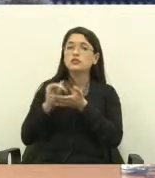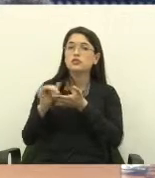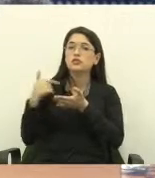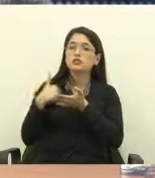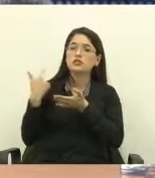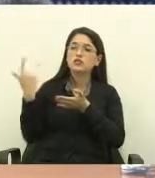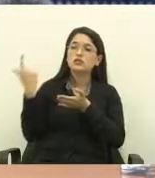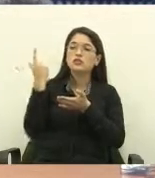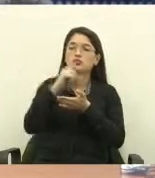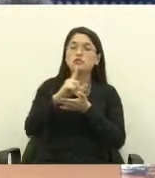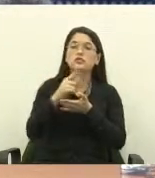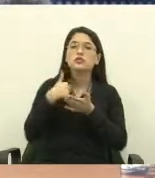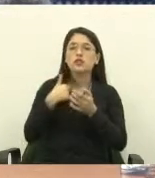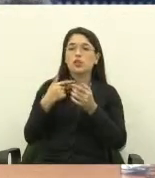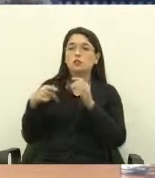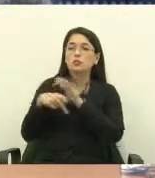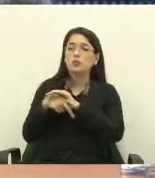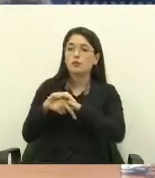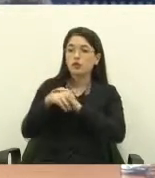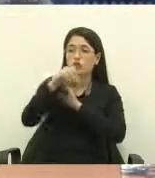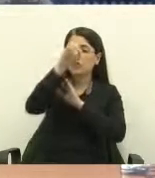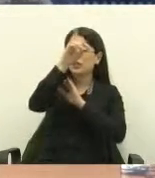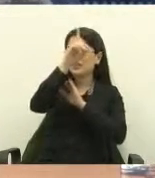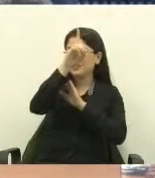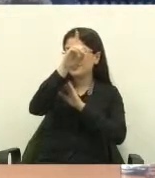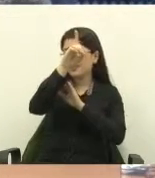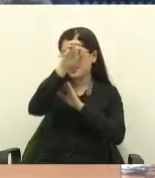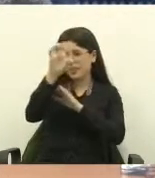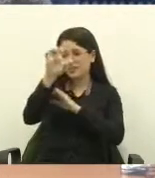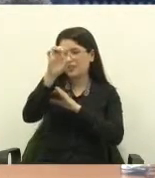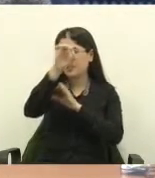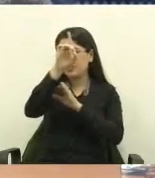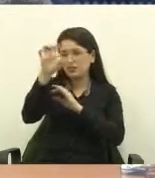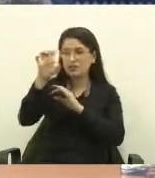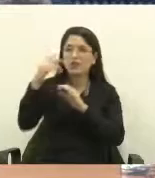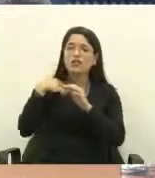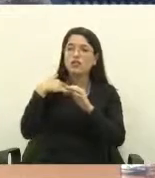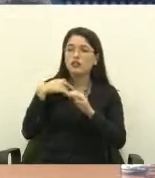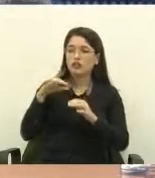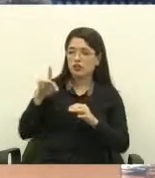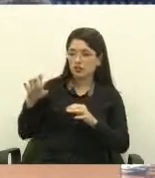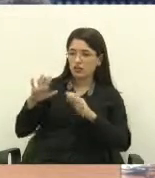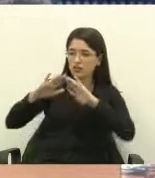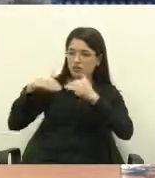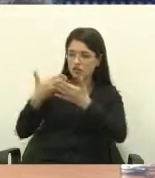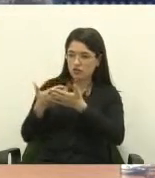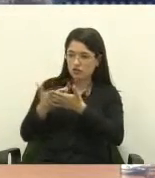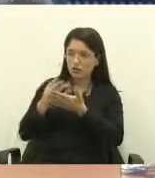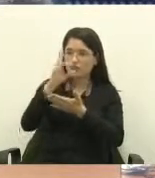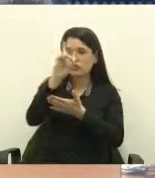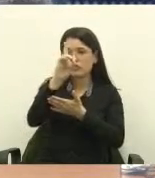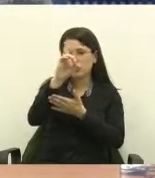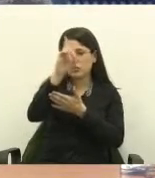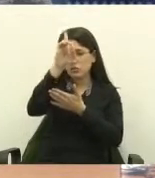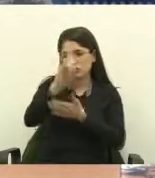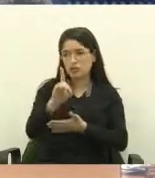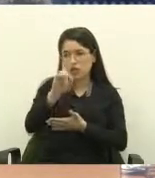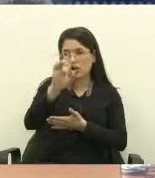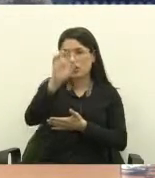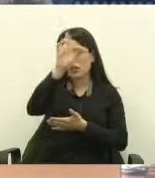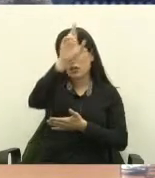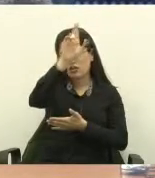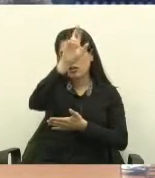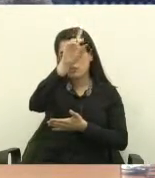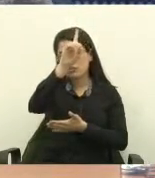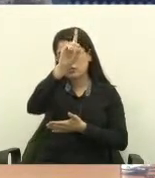diretorias regionais Norte e Sul de Guarulhos, com as escolas, nós vamos atender em torno de